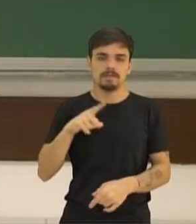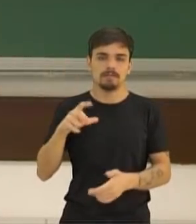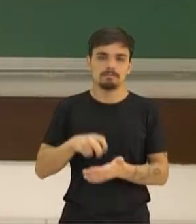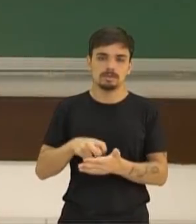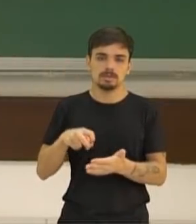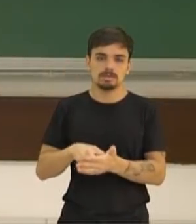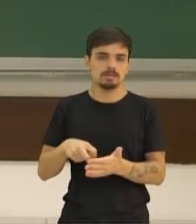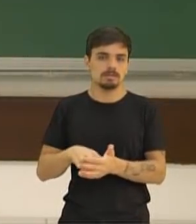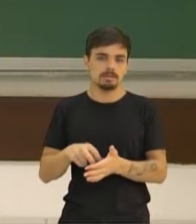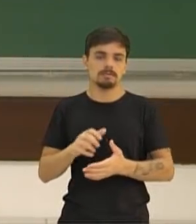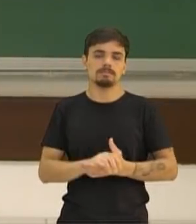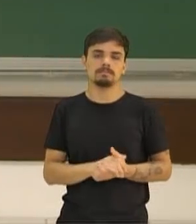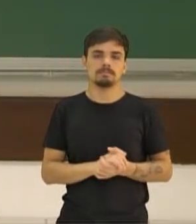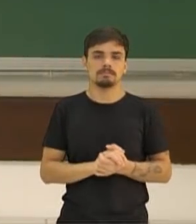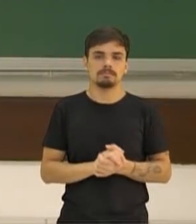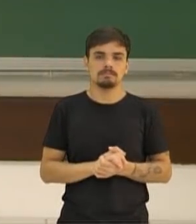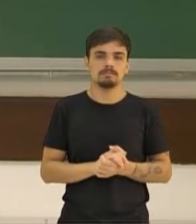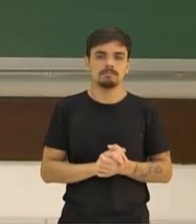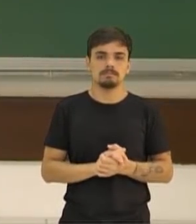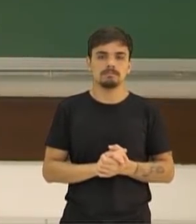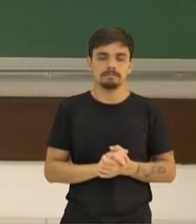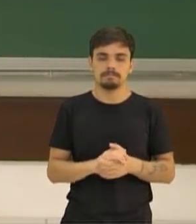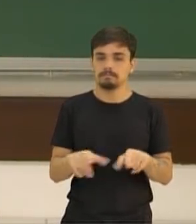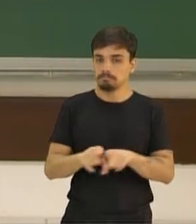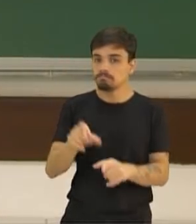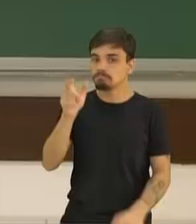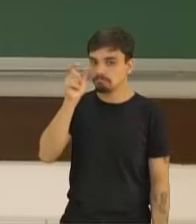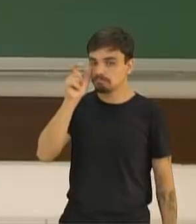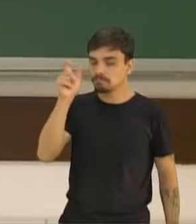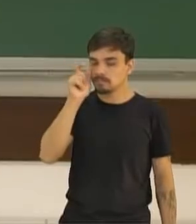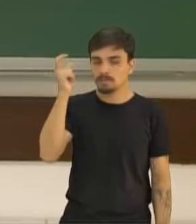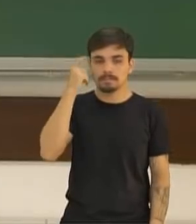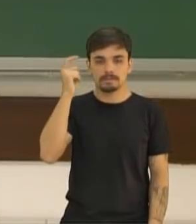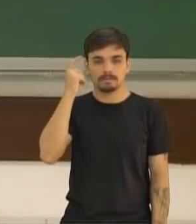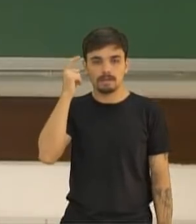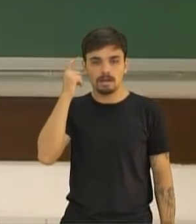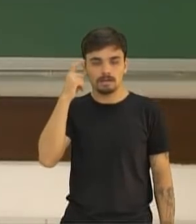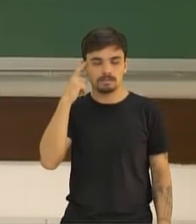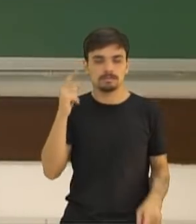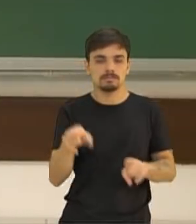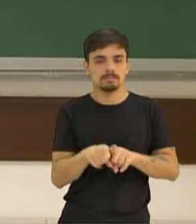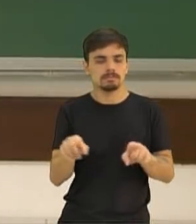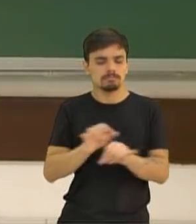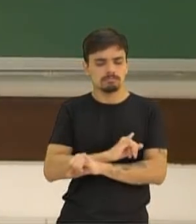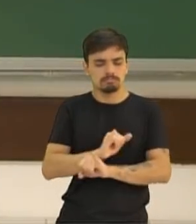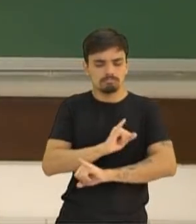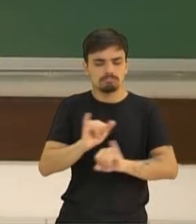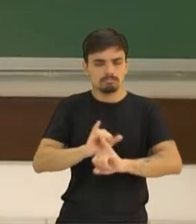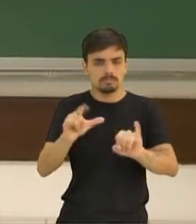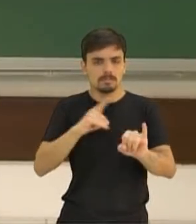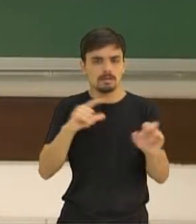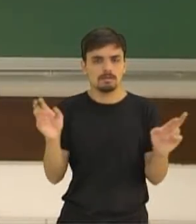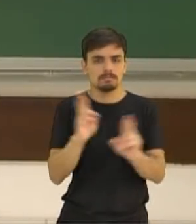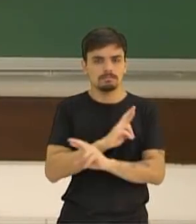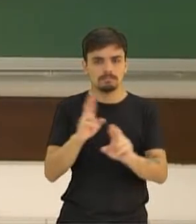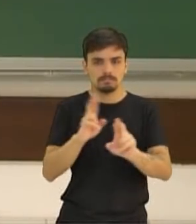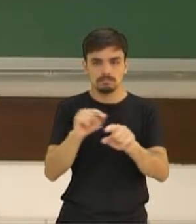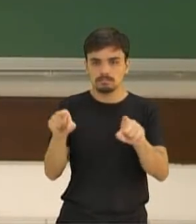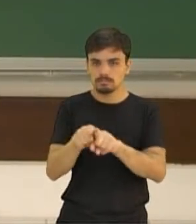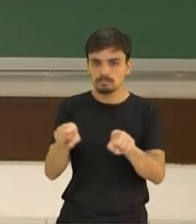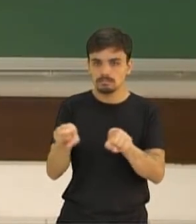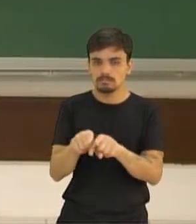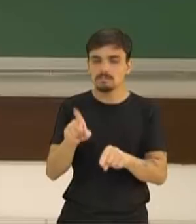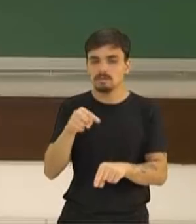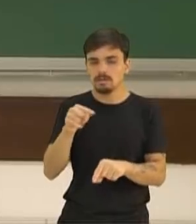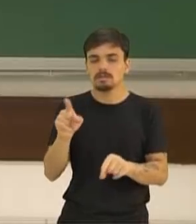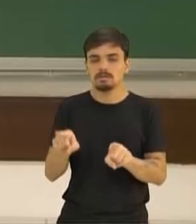pessoa que não comprar ali naquele local. Interessante, né? Muito bem pensado esse anúncio publicitário, fazendo relação com filmes. E,